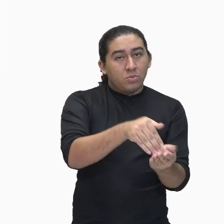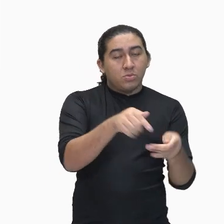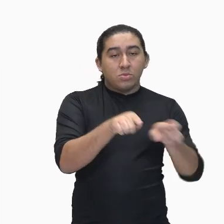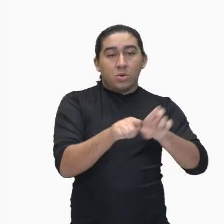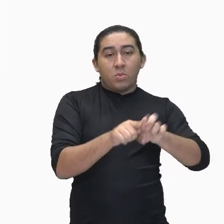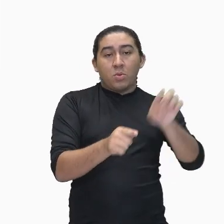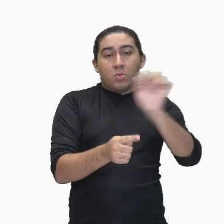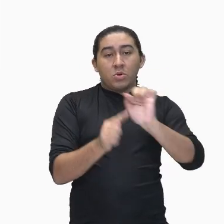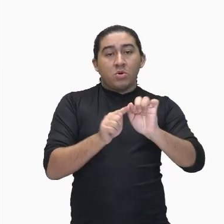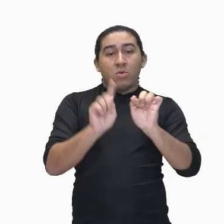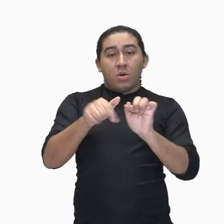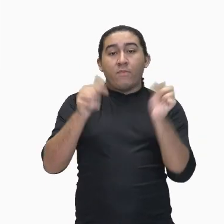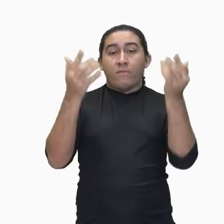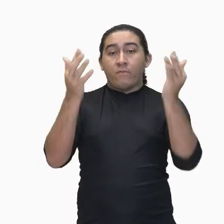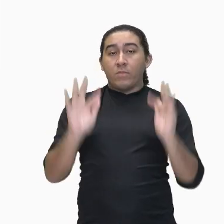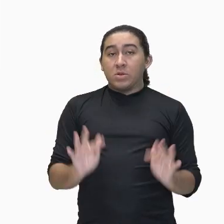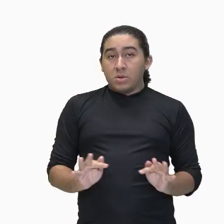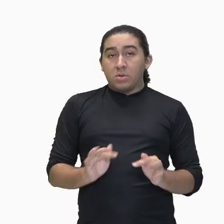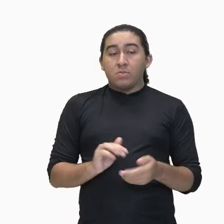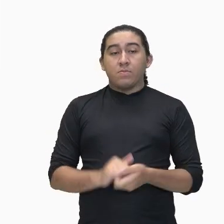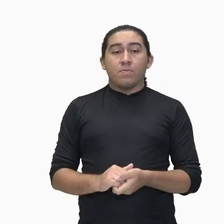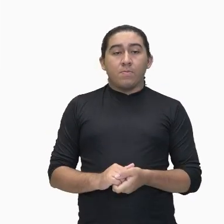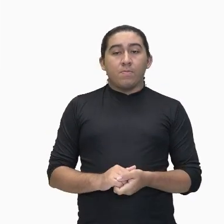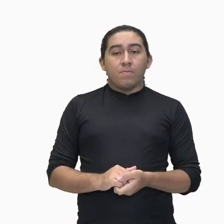a felicidade. Então, esse aqui é o ponto,